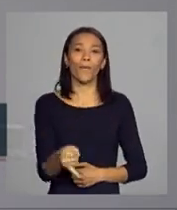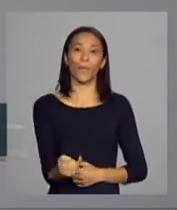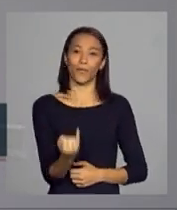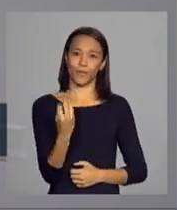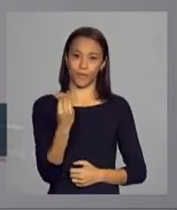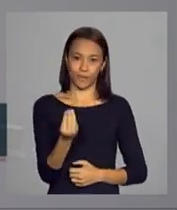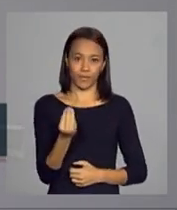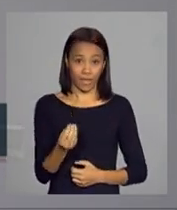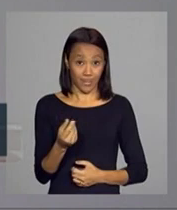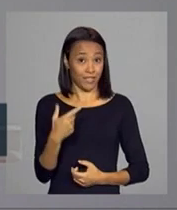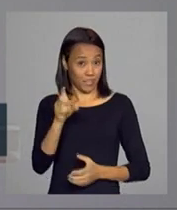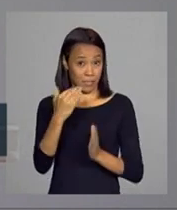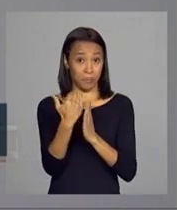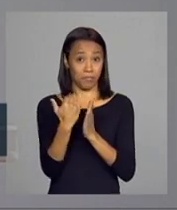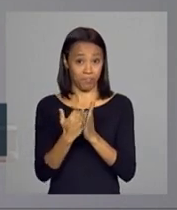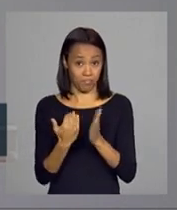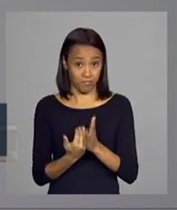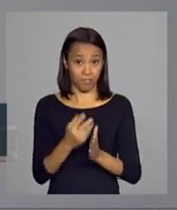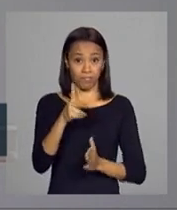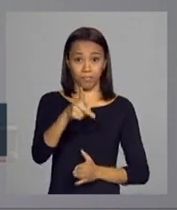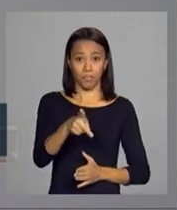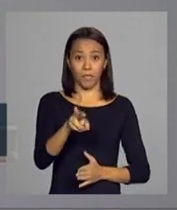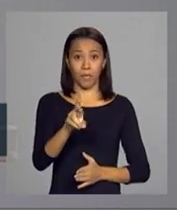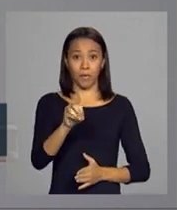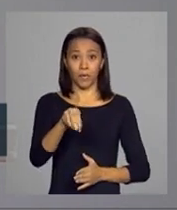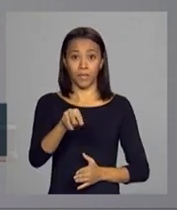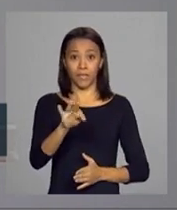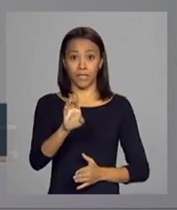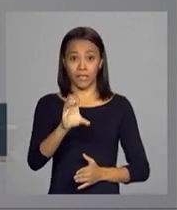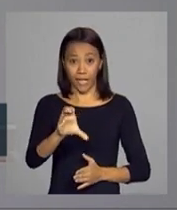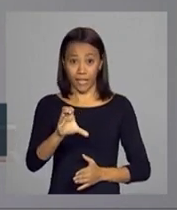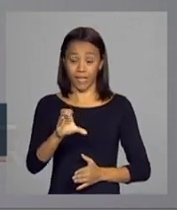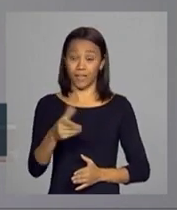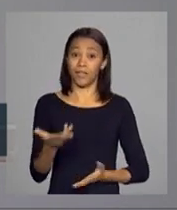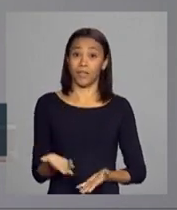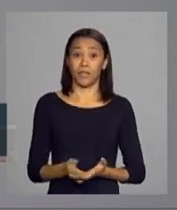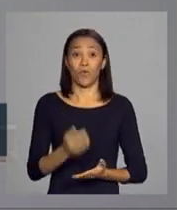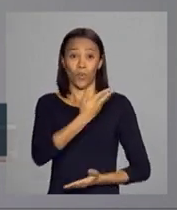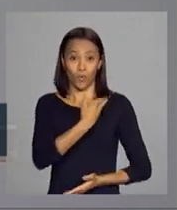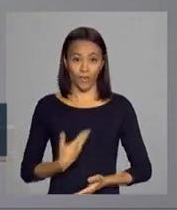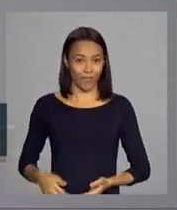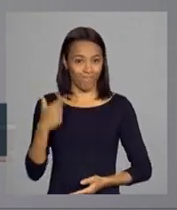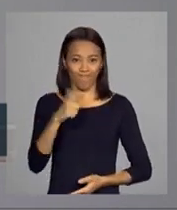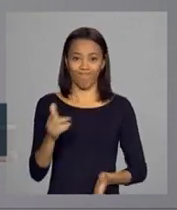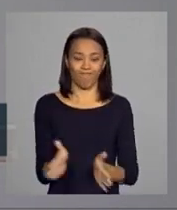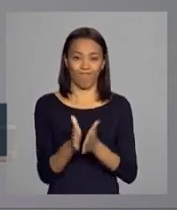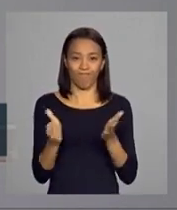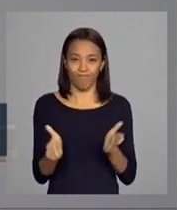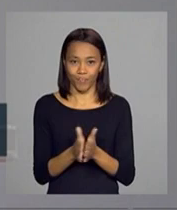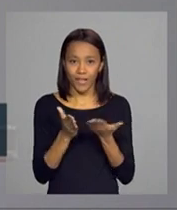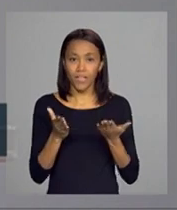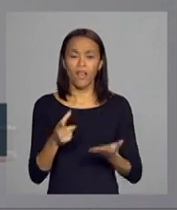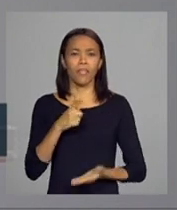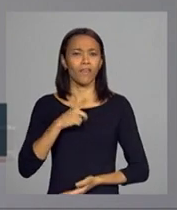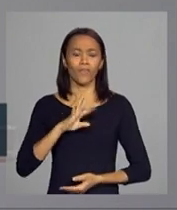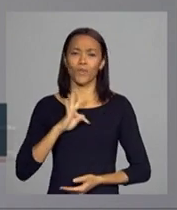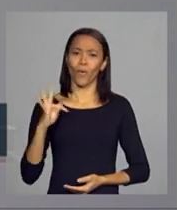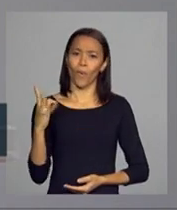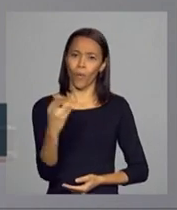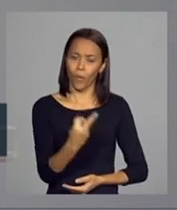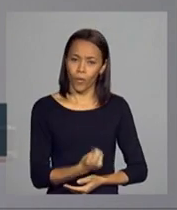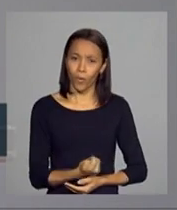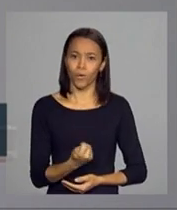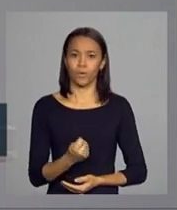benefício Pronatec, governo sem miséria. teve todos os